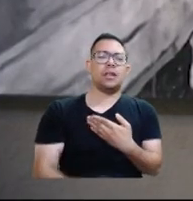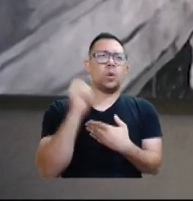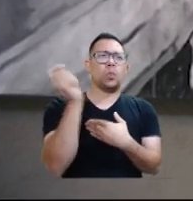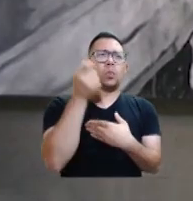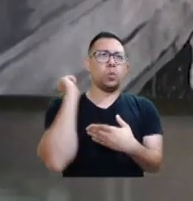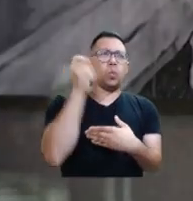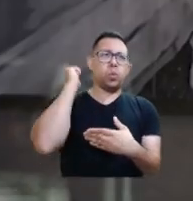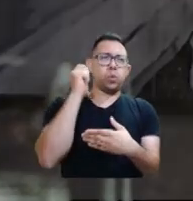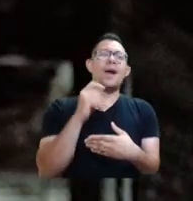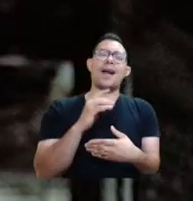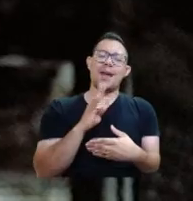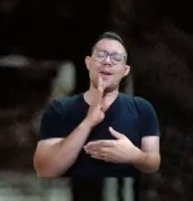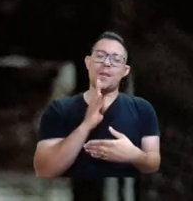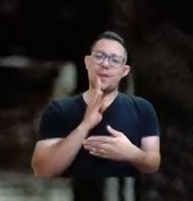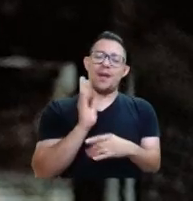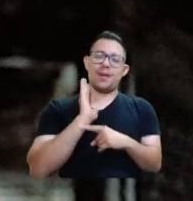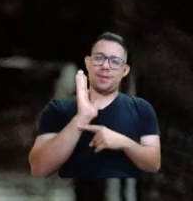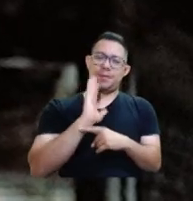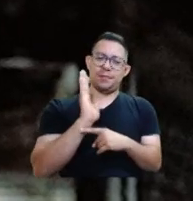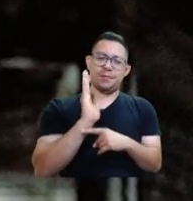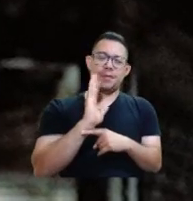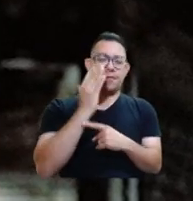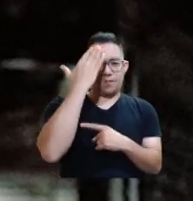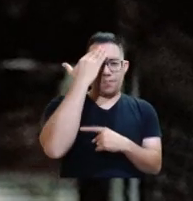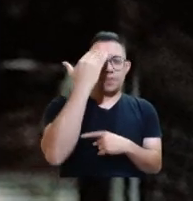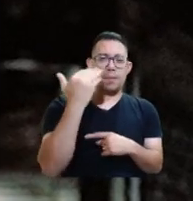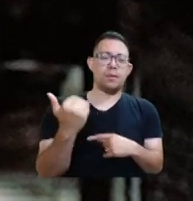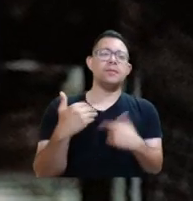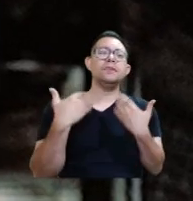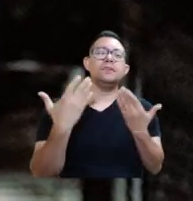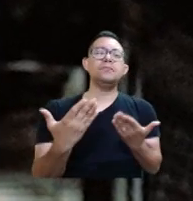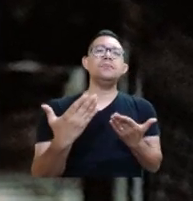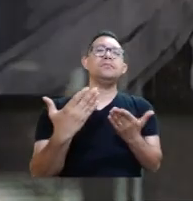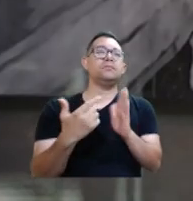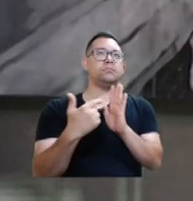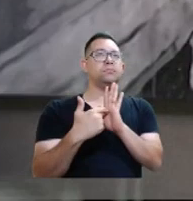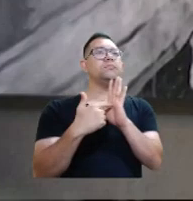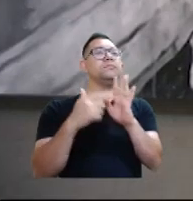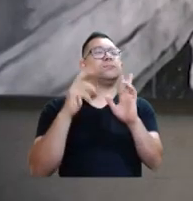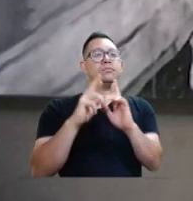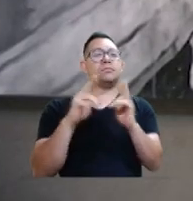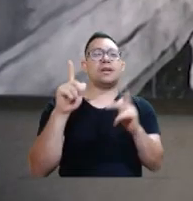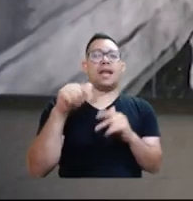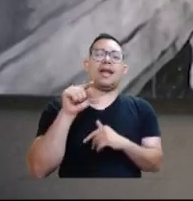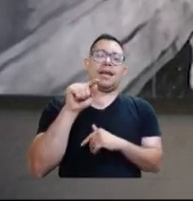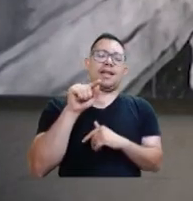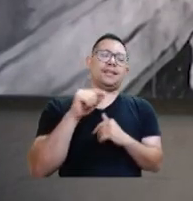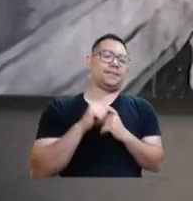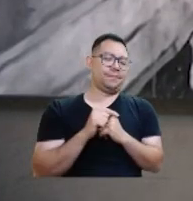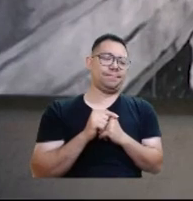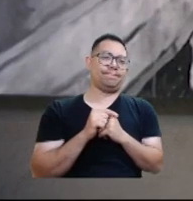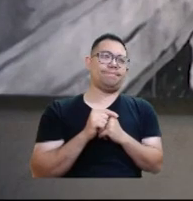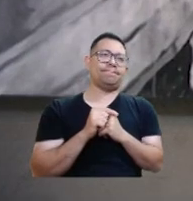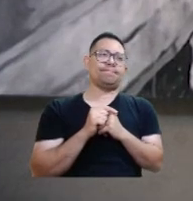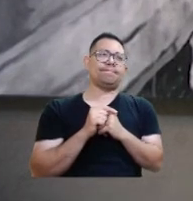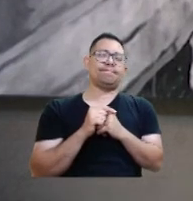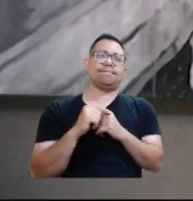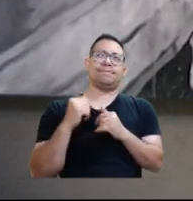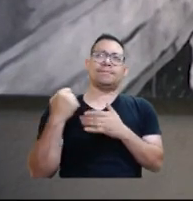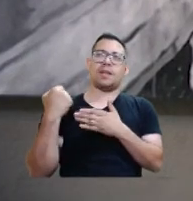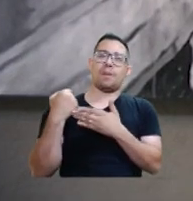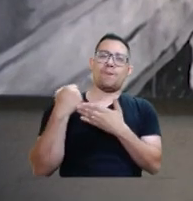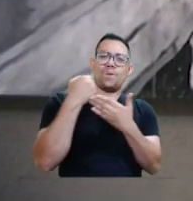de Indiana Jones, essas coisas todas que todo mundo curtia muito e tudo mais. Então eu acho que um dos grandes diferenciais